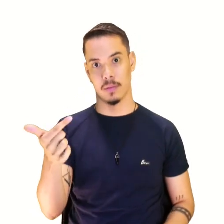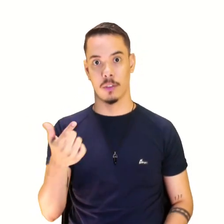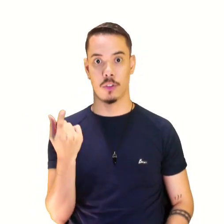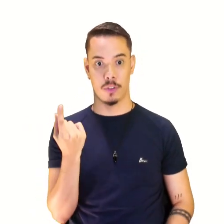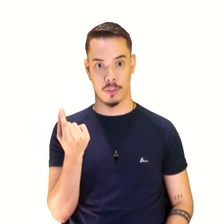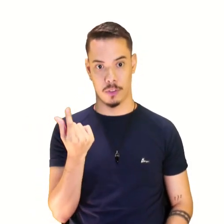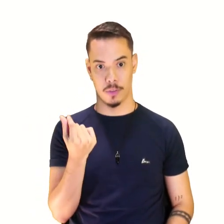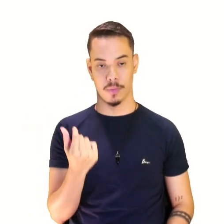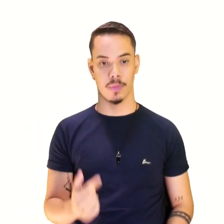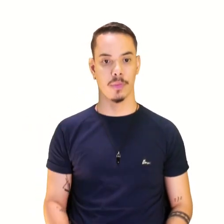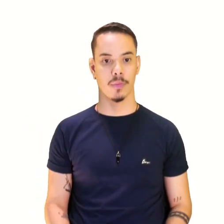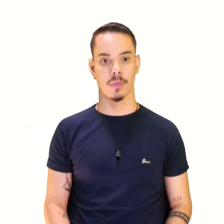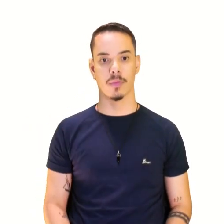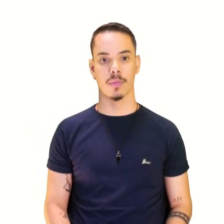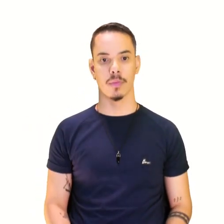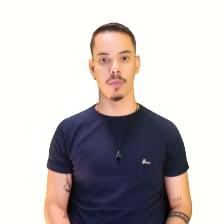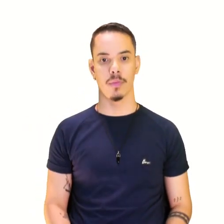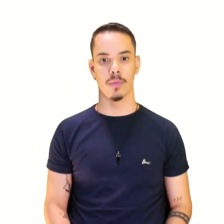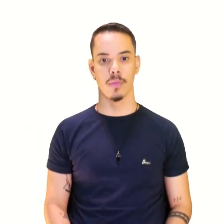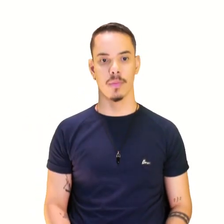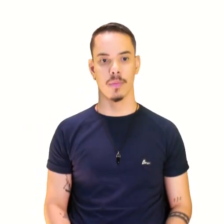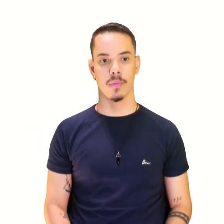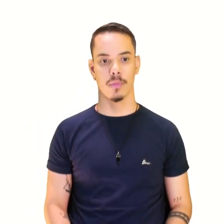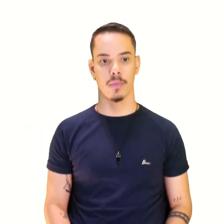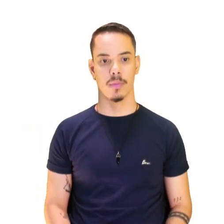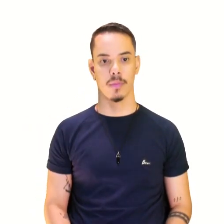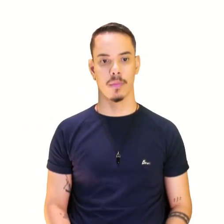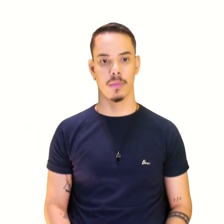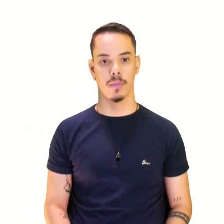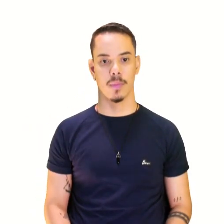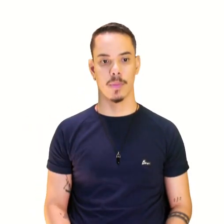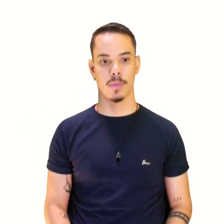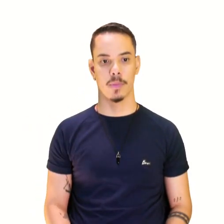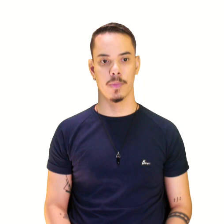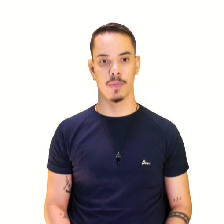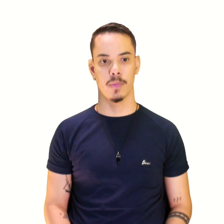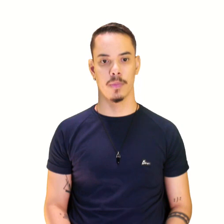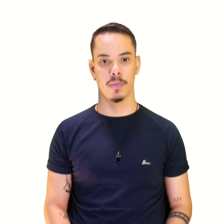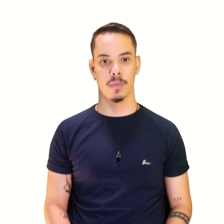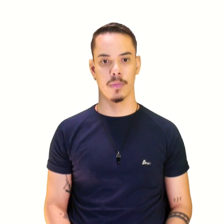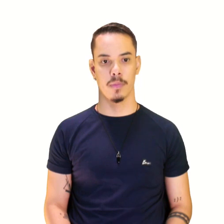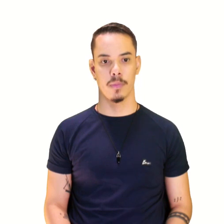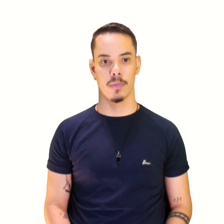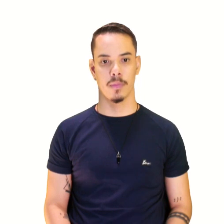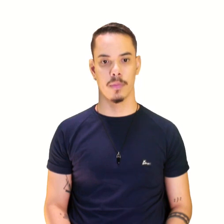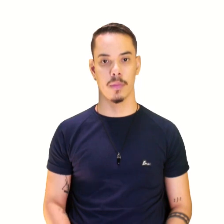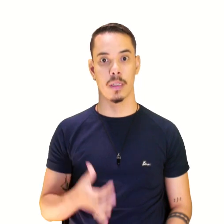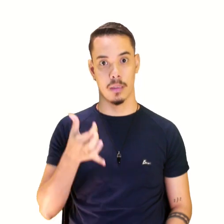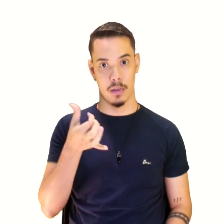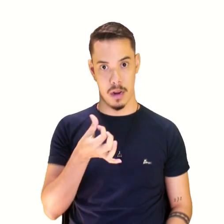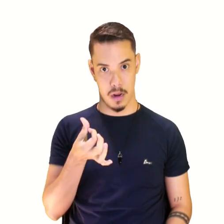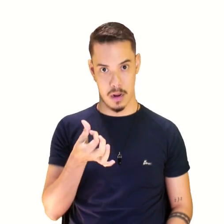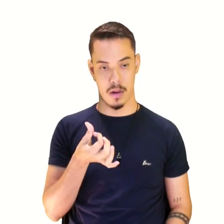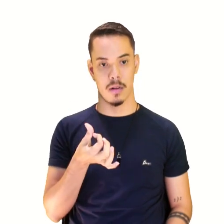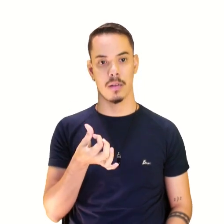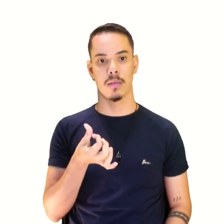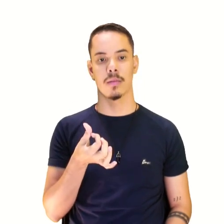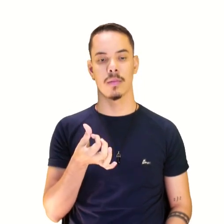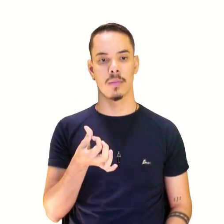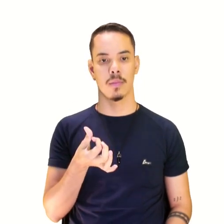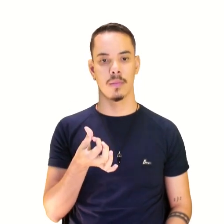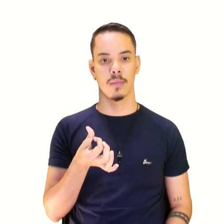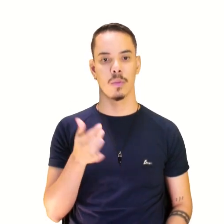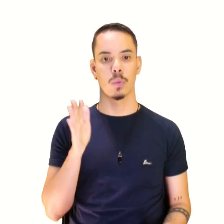tabelinha, ficamos como? Bora ver. Olha lá. 6 metros custam